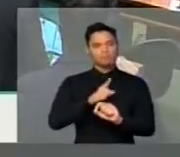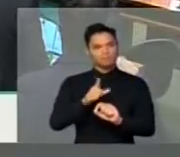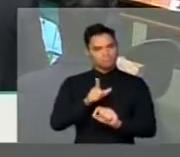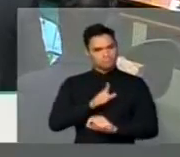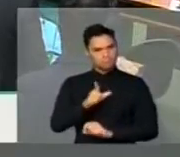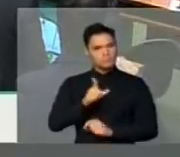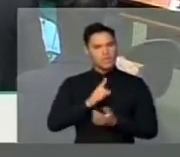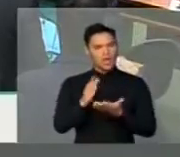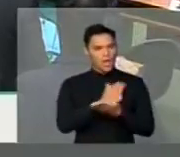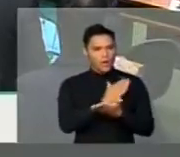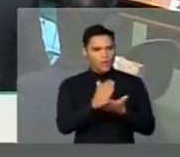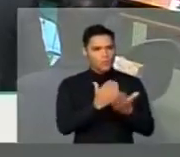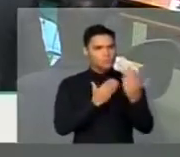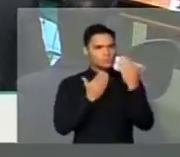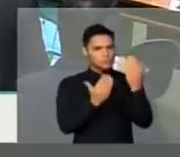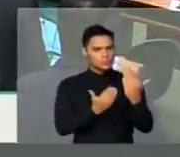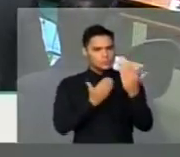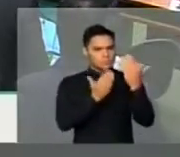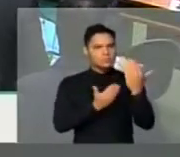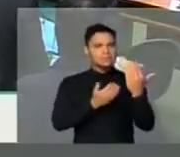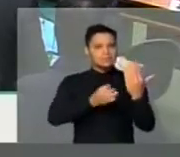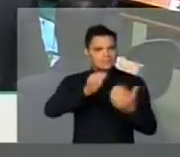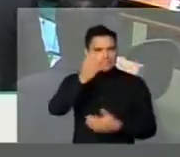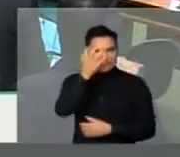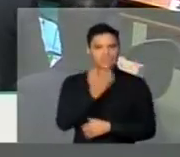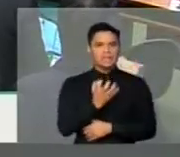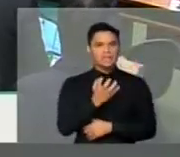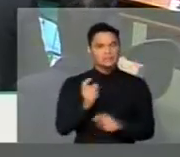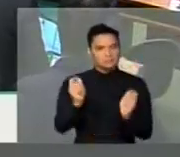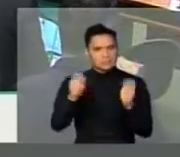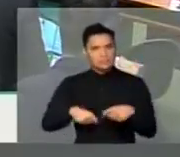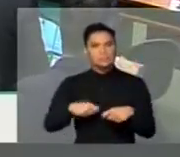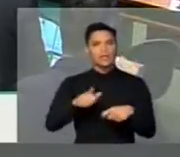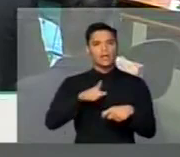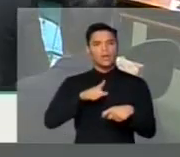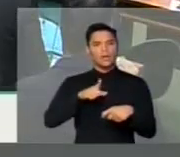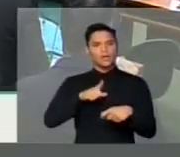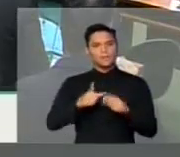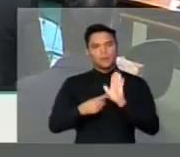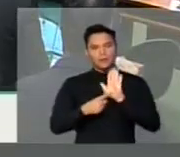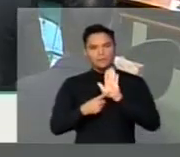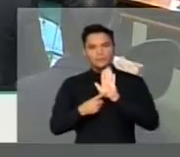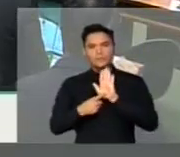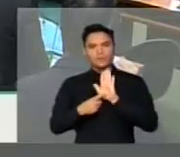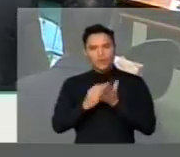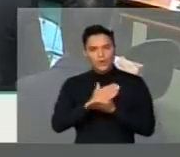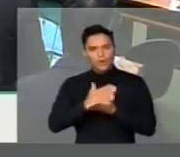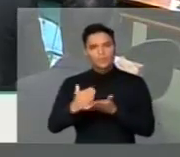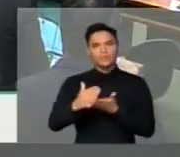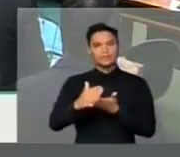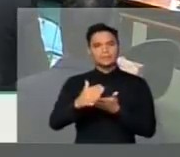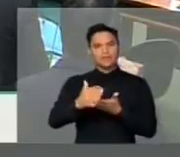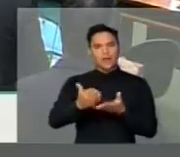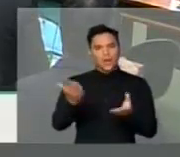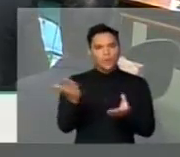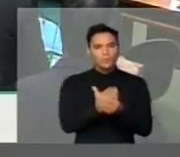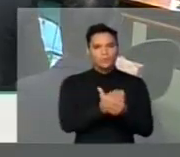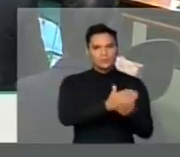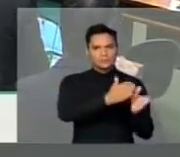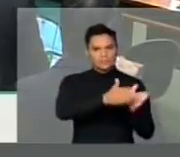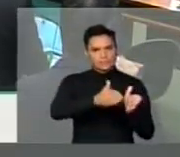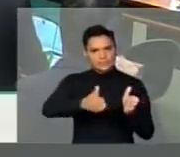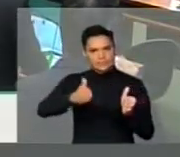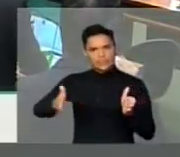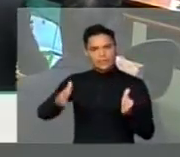existem indícios suficientes para que seja autorizada a instauração do processo